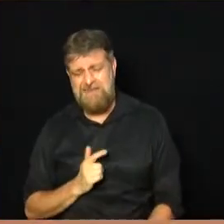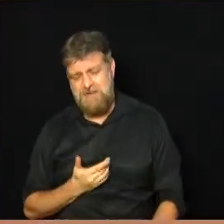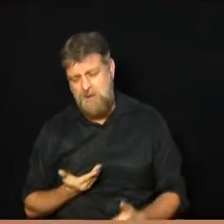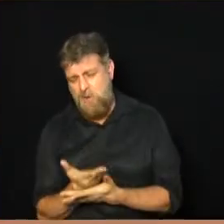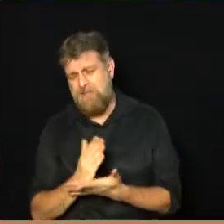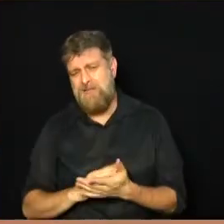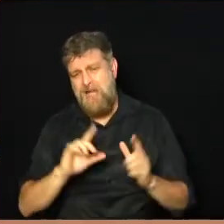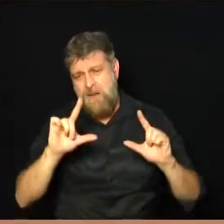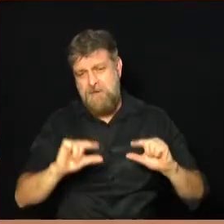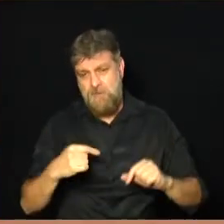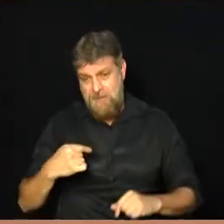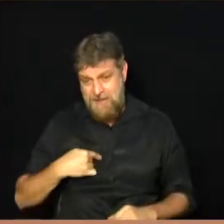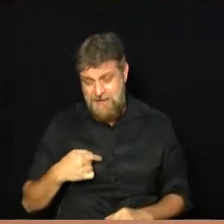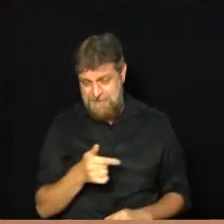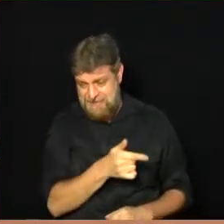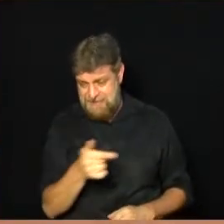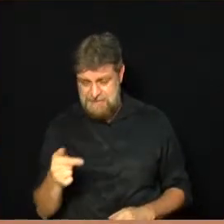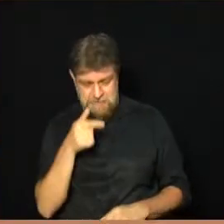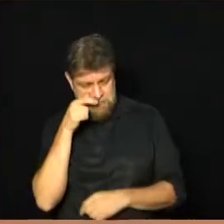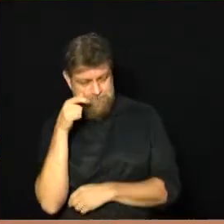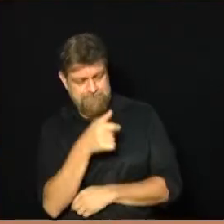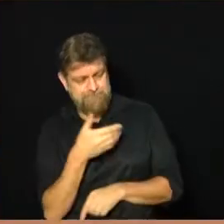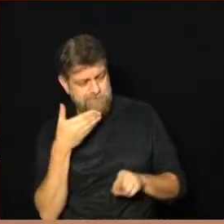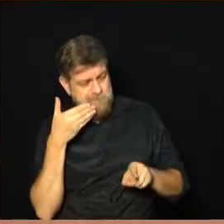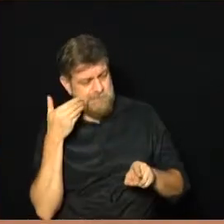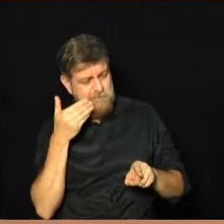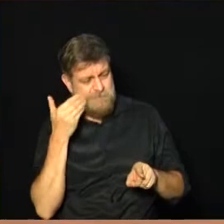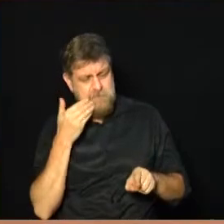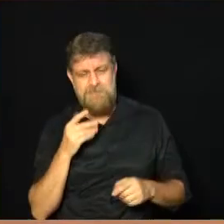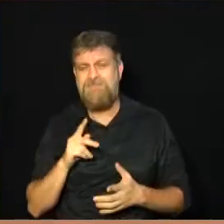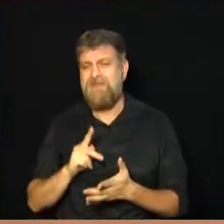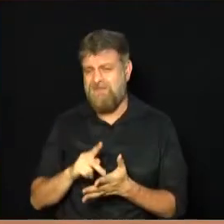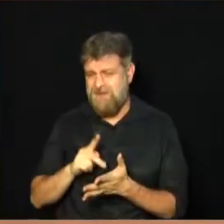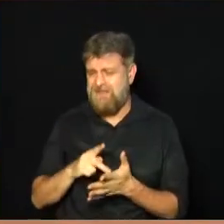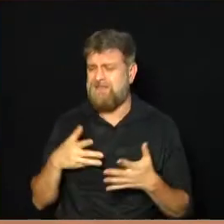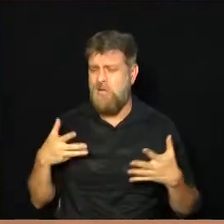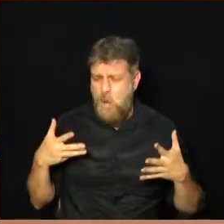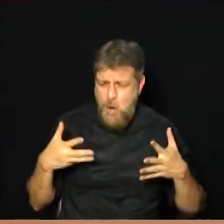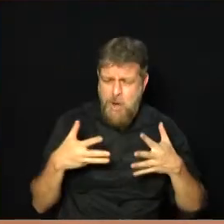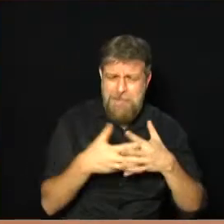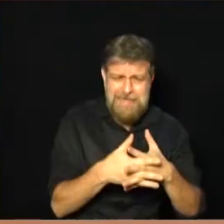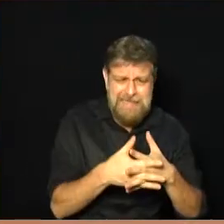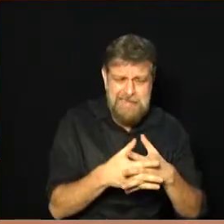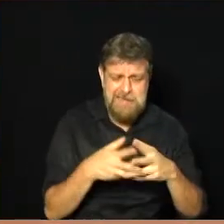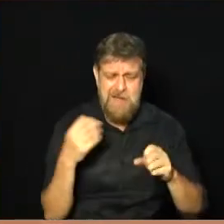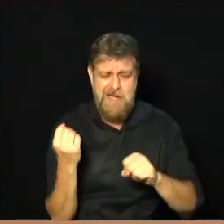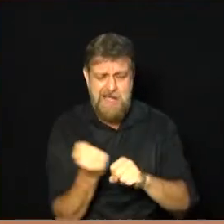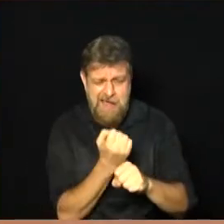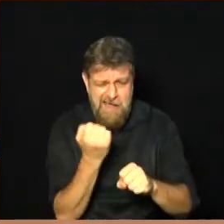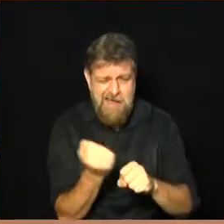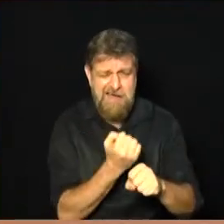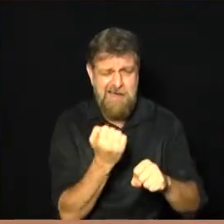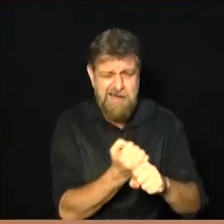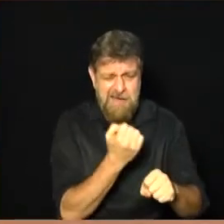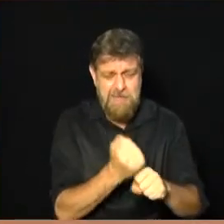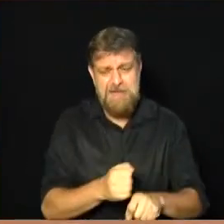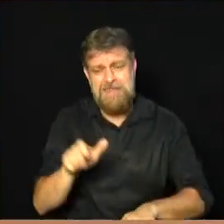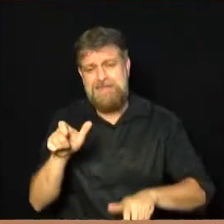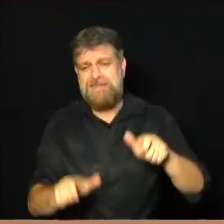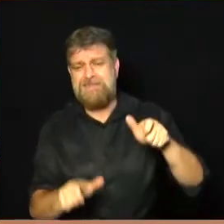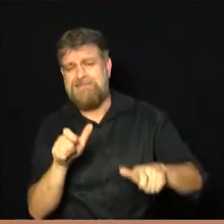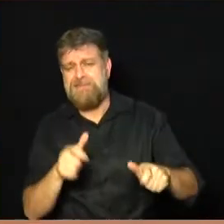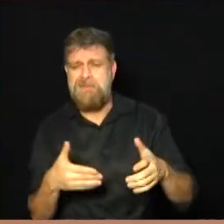Eu passei por ali essa semana, observando, vi que é muito complicado, né? A obra como está